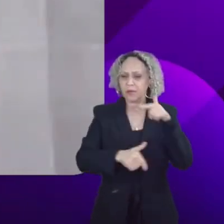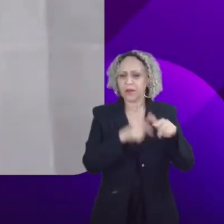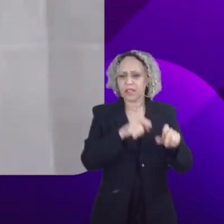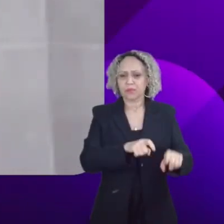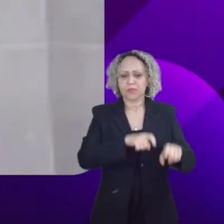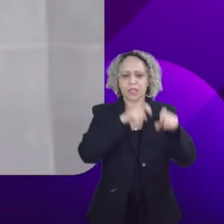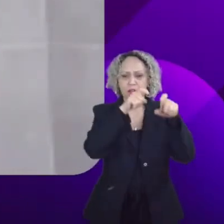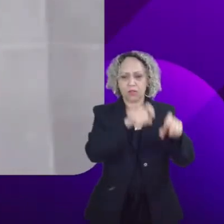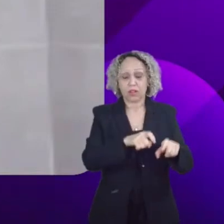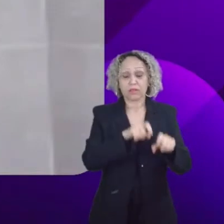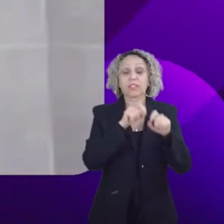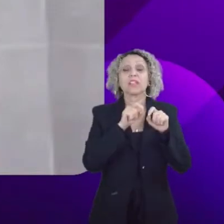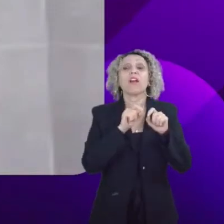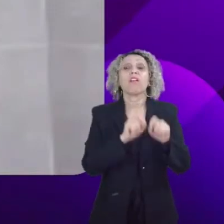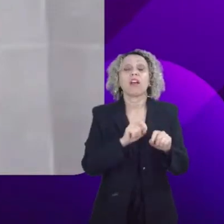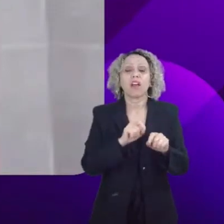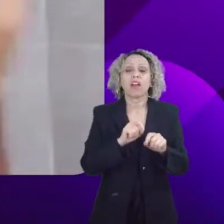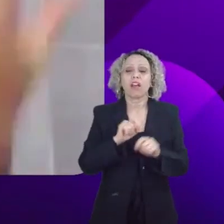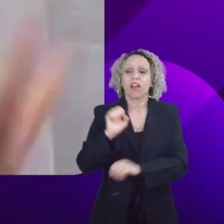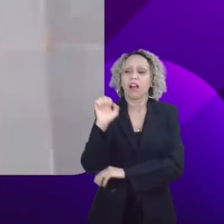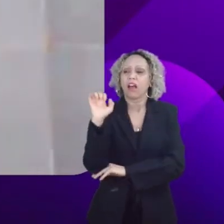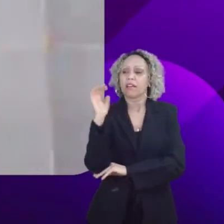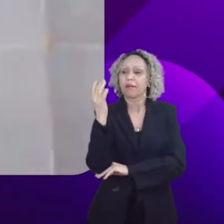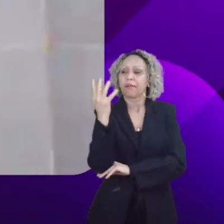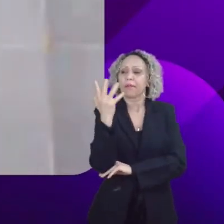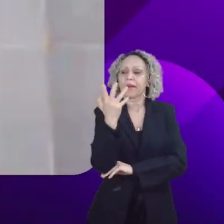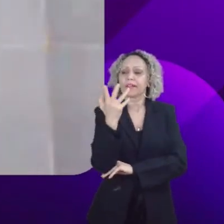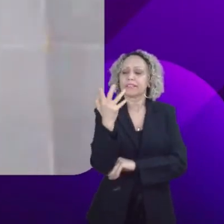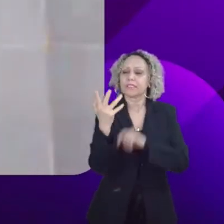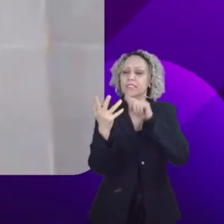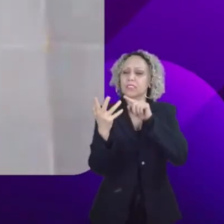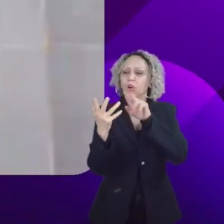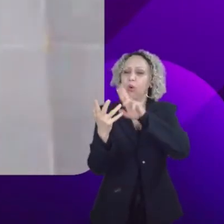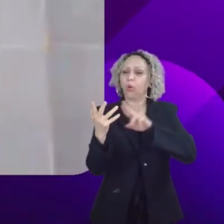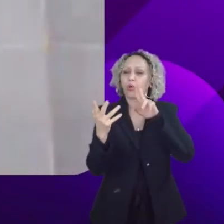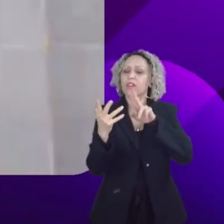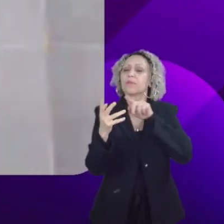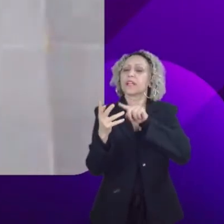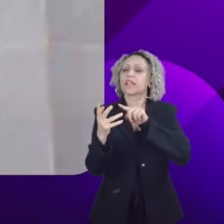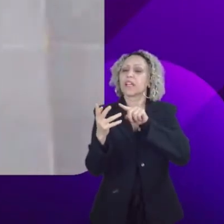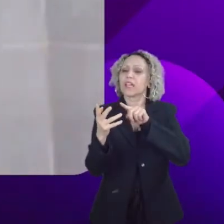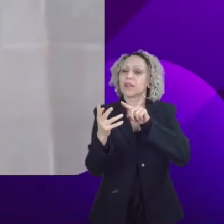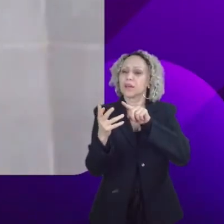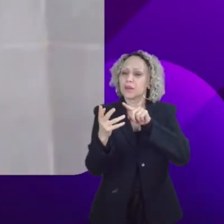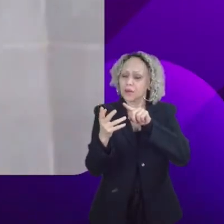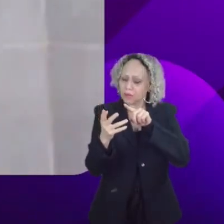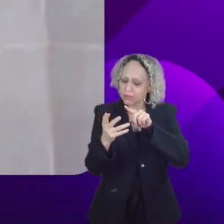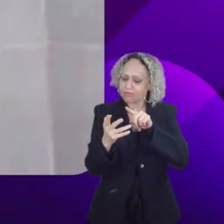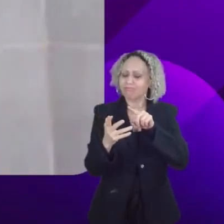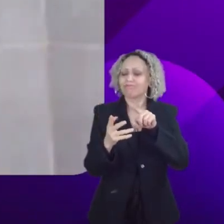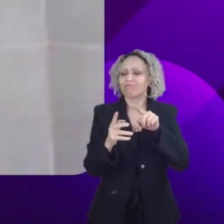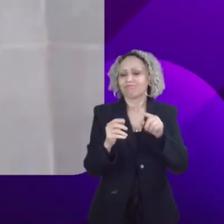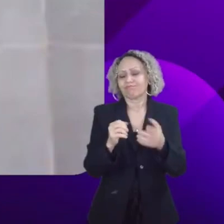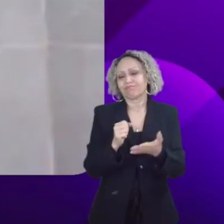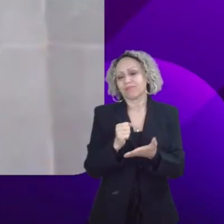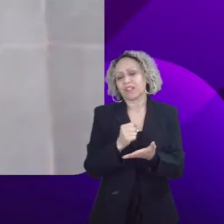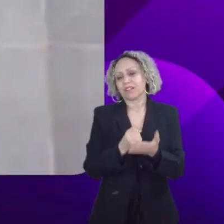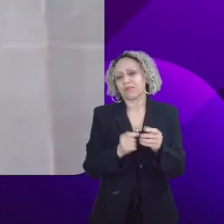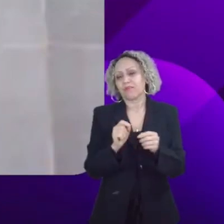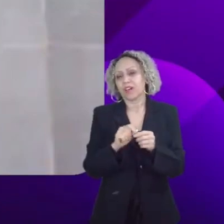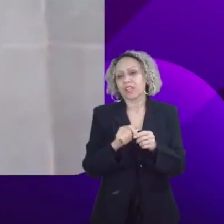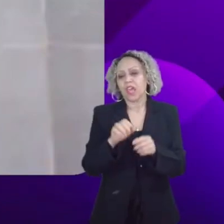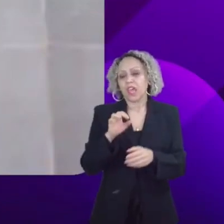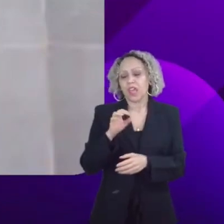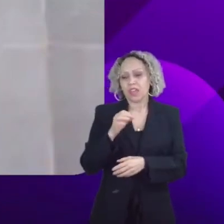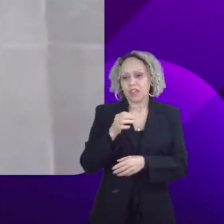as plantas medicinais. Nós somos responsáveis pela produção das plantas medicinais, que, inclusive,